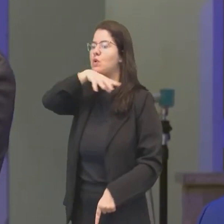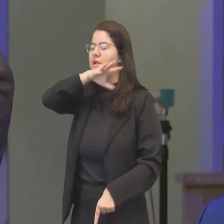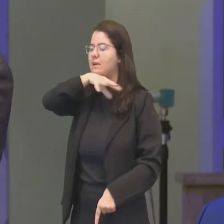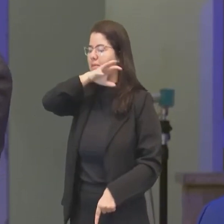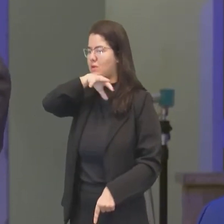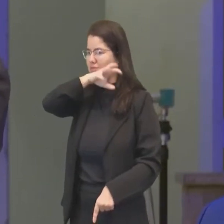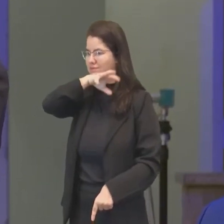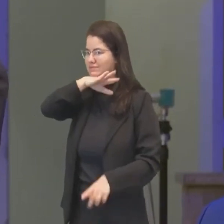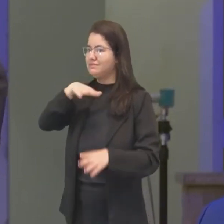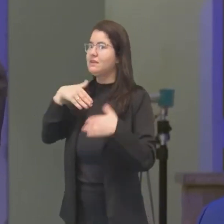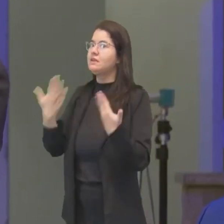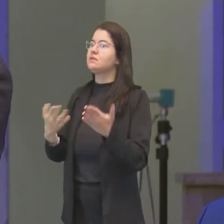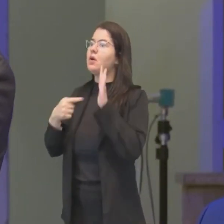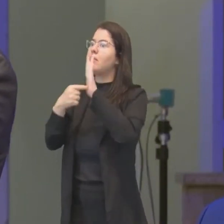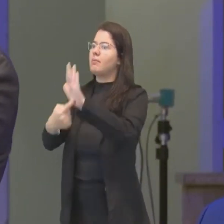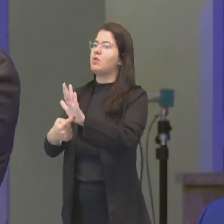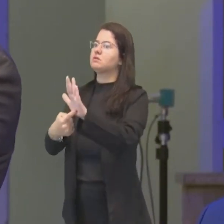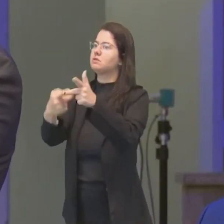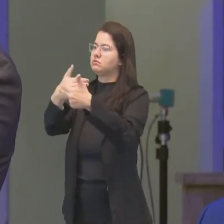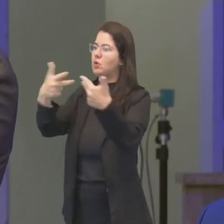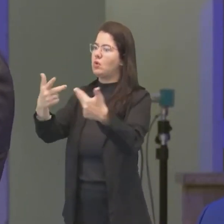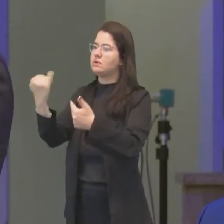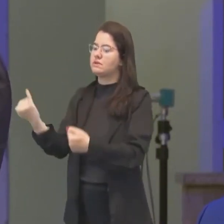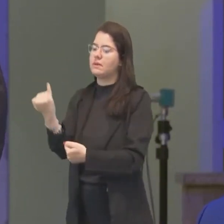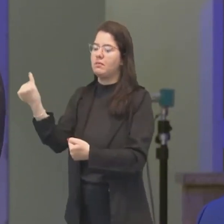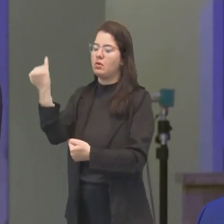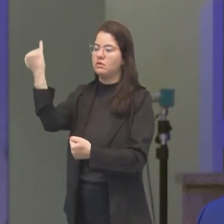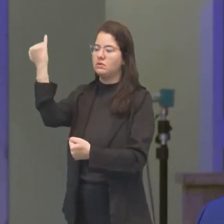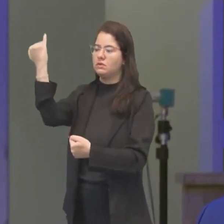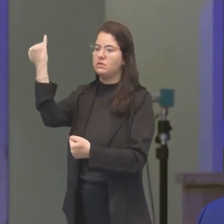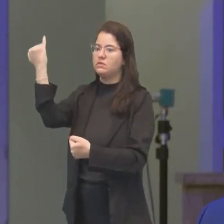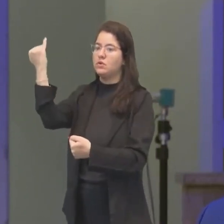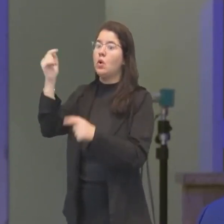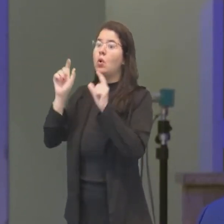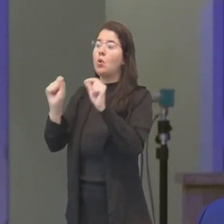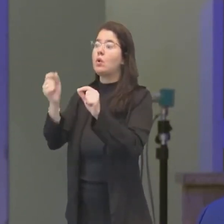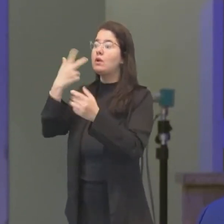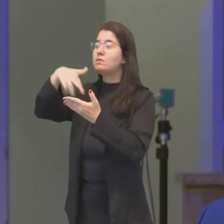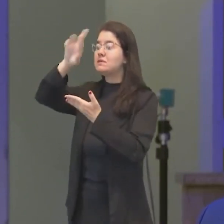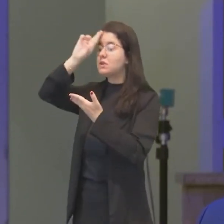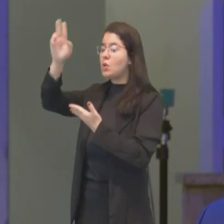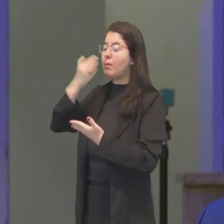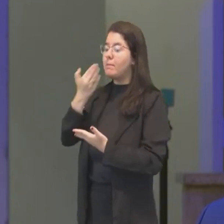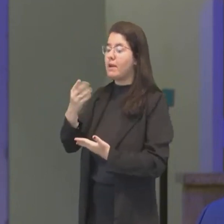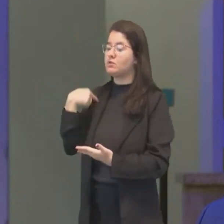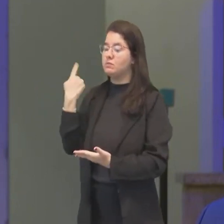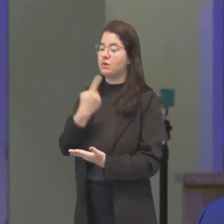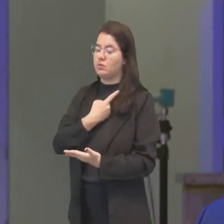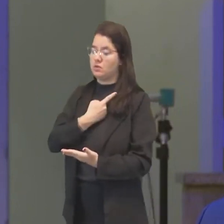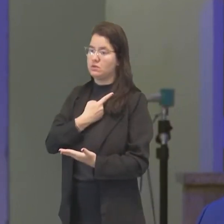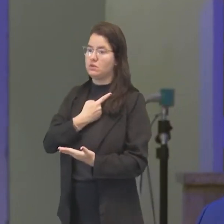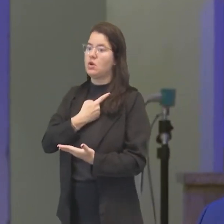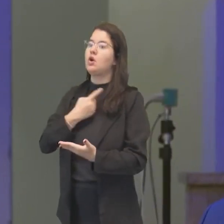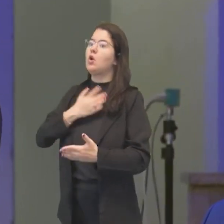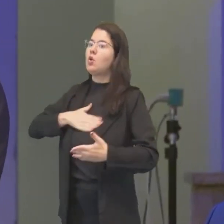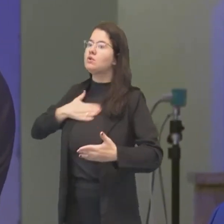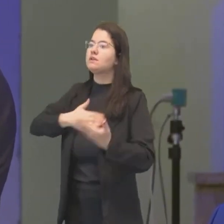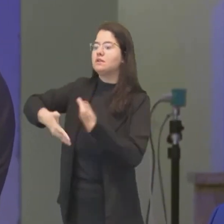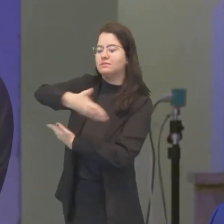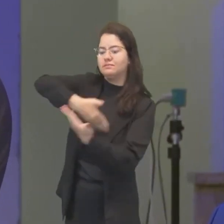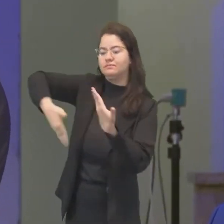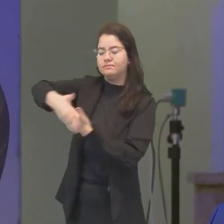mostra alguns elementos importantes, que é o que o Senhor pede de nós. Eu gostaria de compartilhar com você. Abra sua Bíblia em